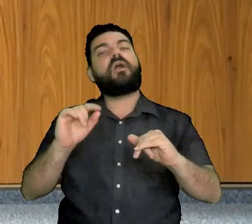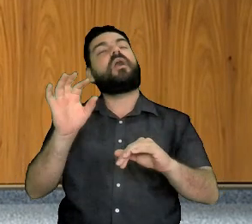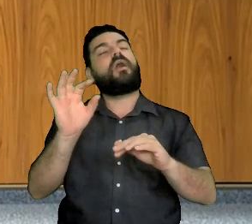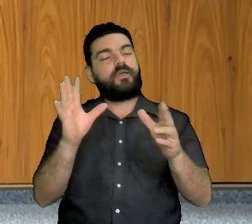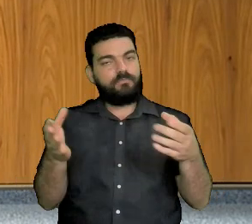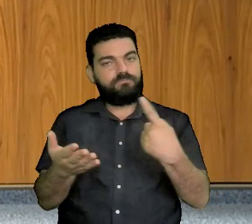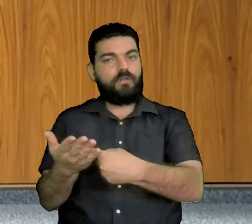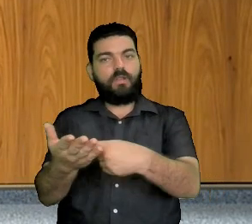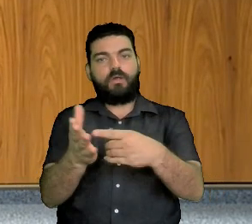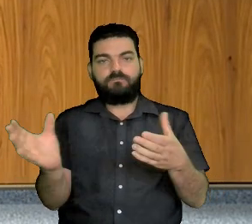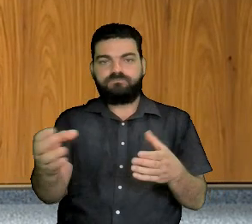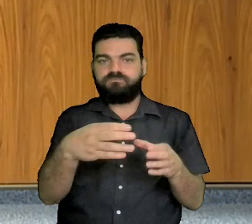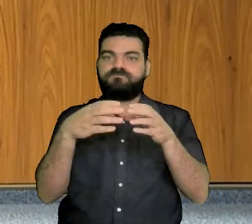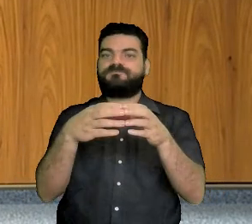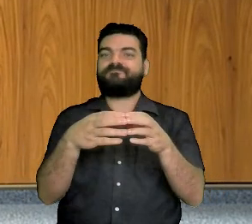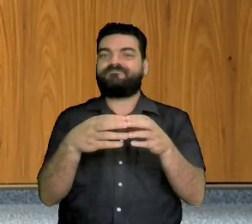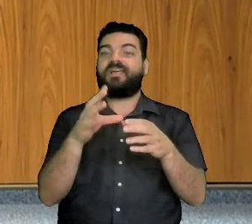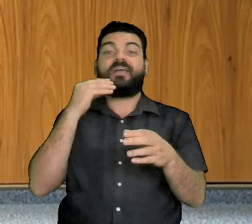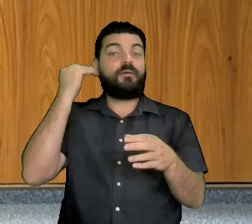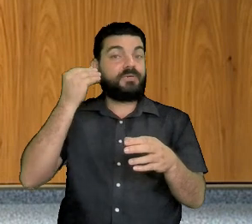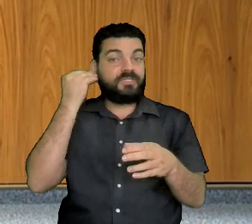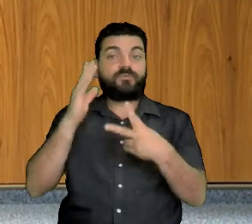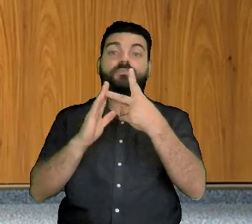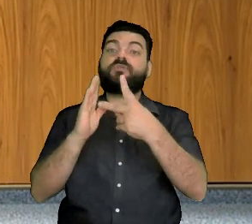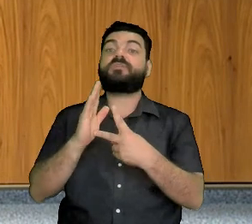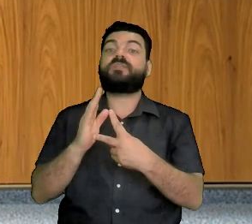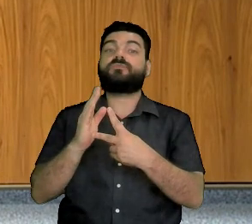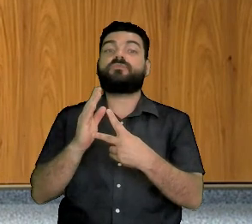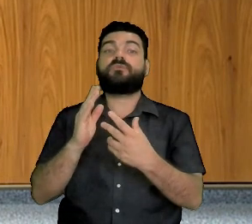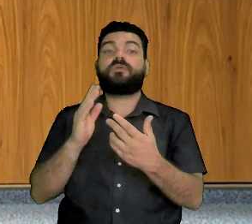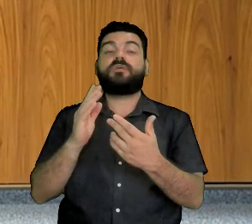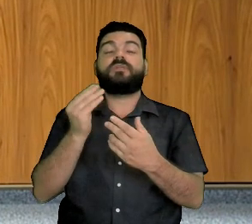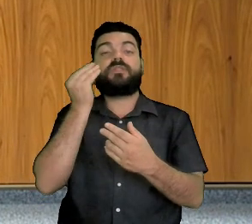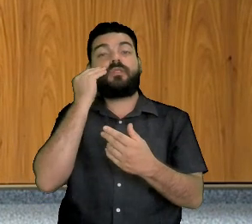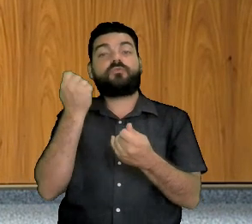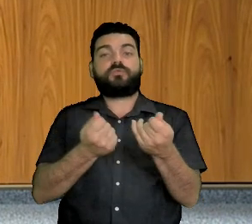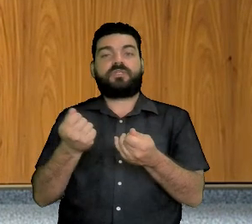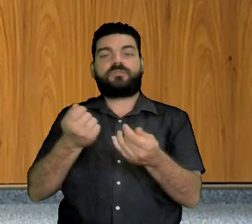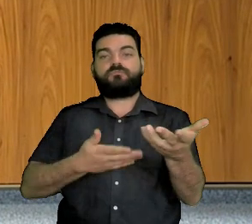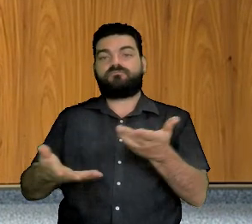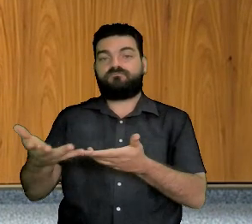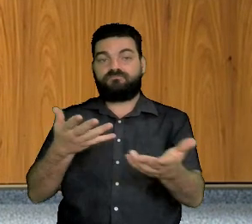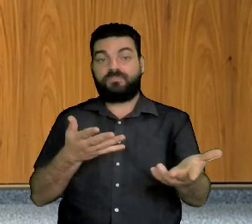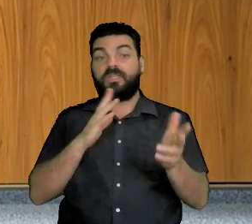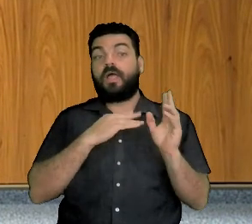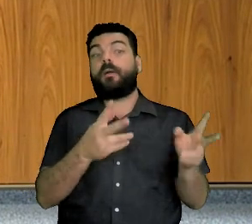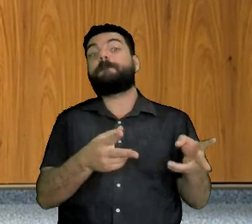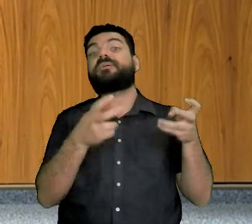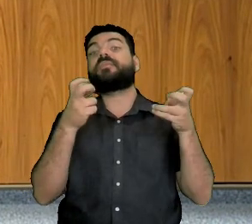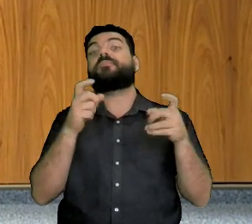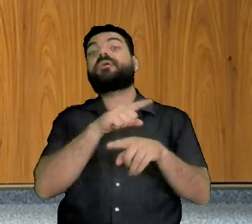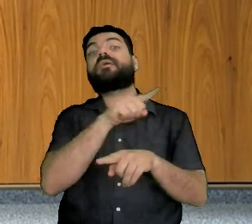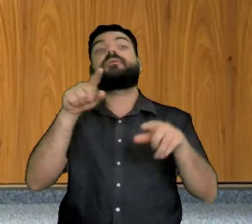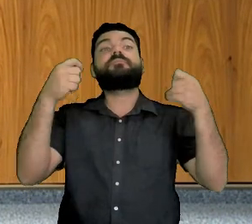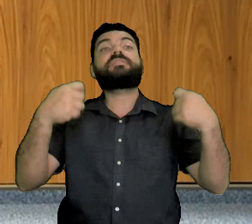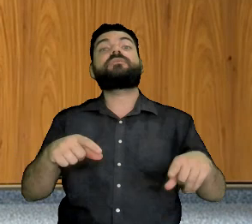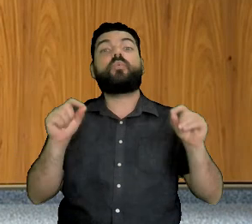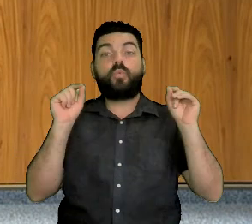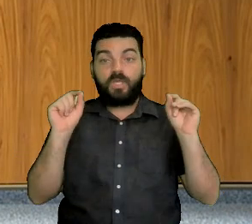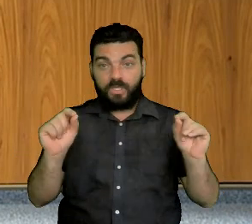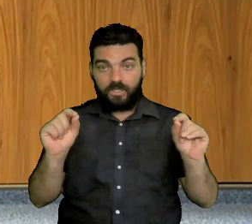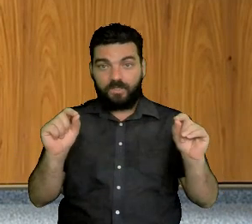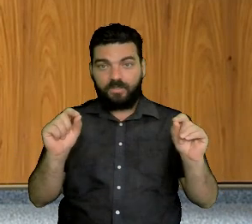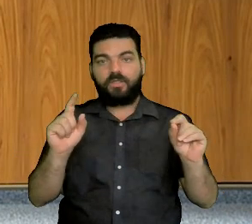de negociação levou em consideração as experiências do projeto Mutirões de Conciliações, em que se identificou a necessidade de se dar tratamento